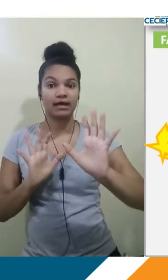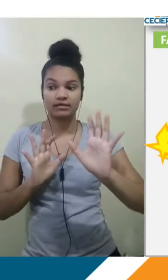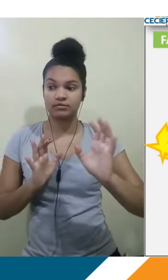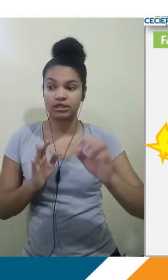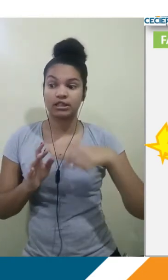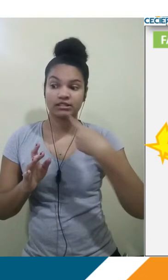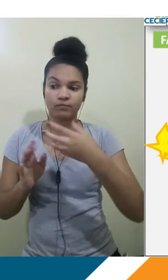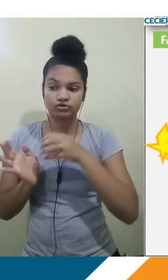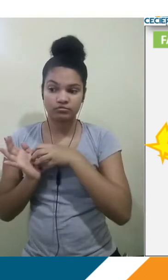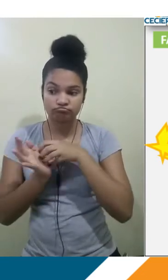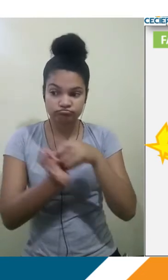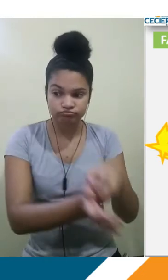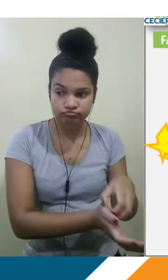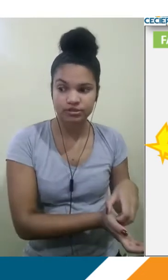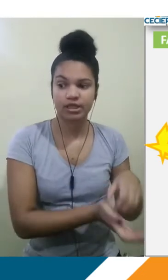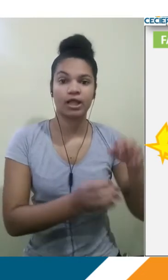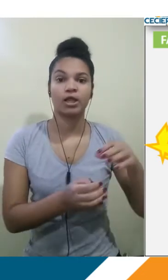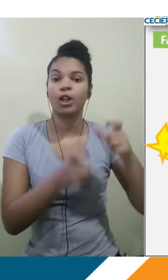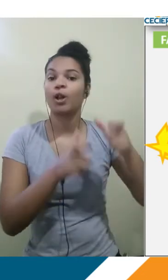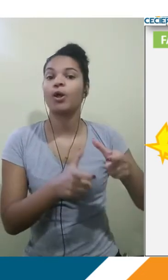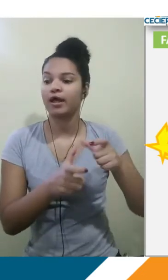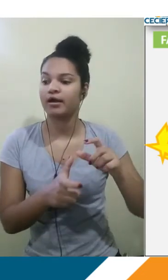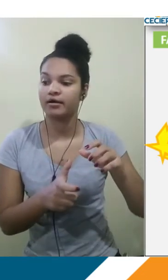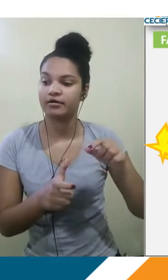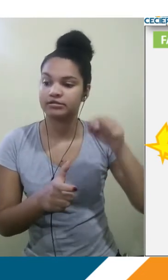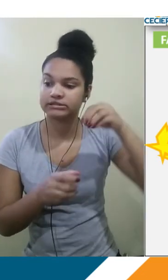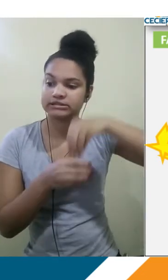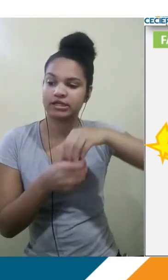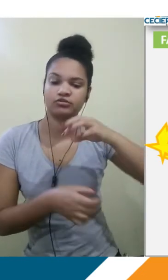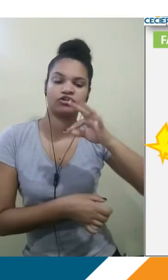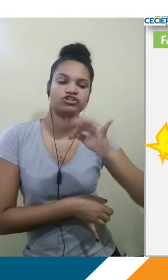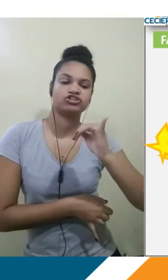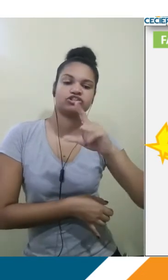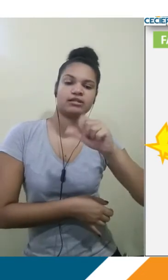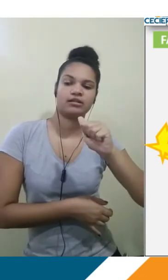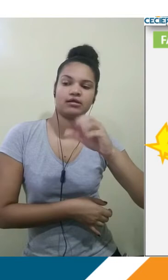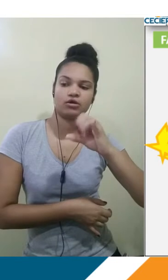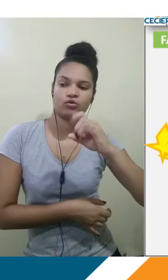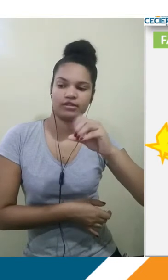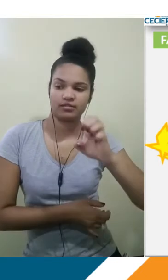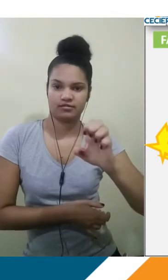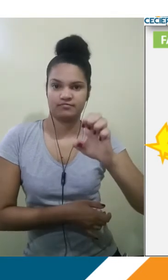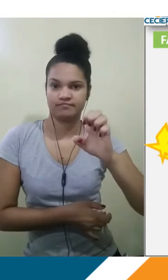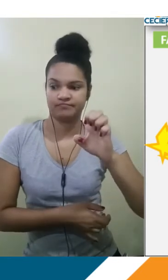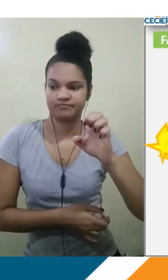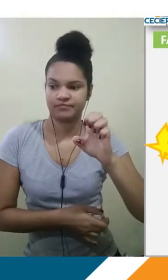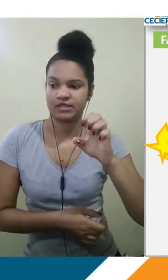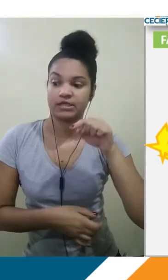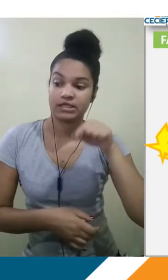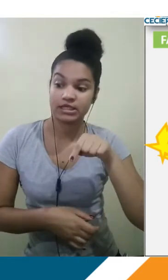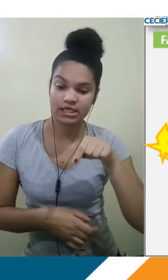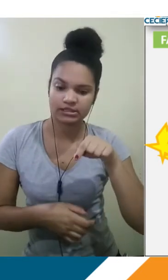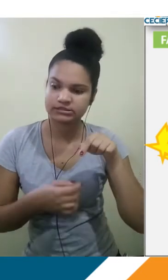transportadores de elétrons na membrana. Isso atrai os íons hidrogênio para dentro da membrana dos tilacoides,